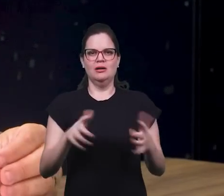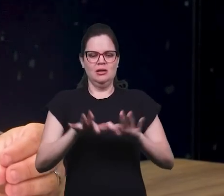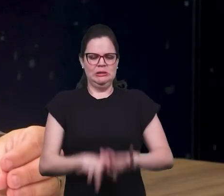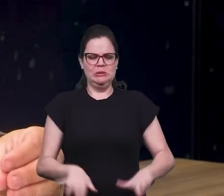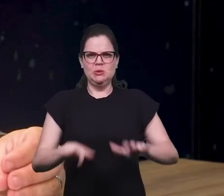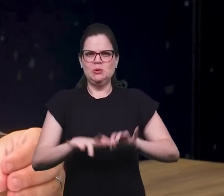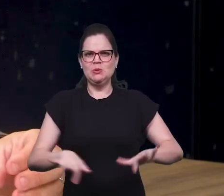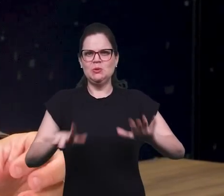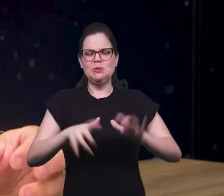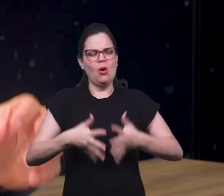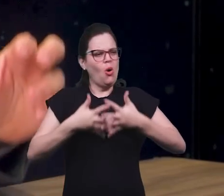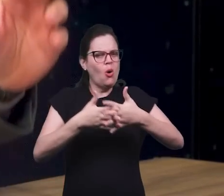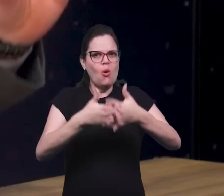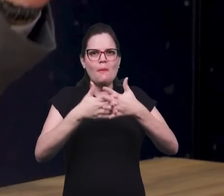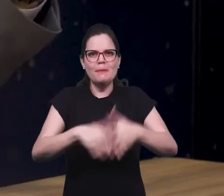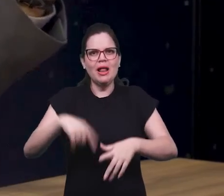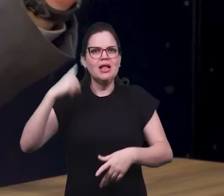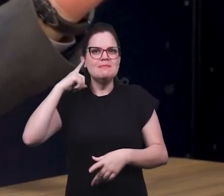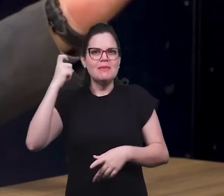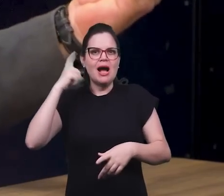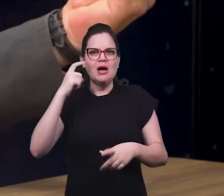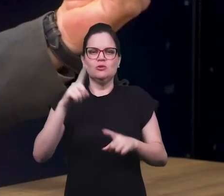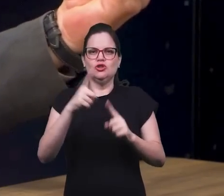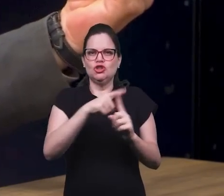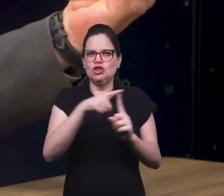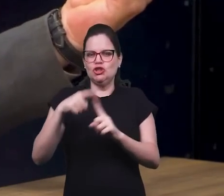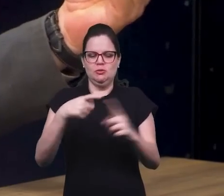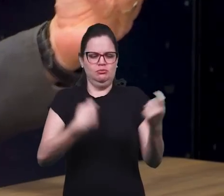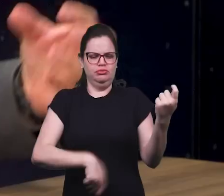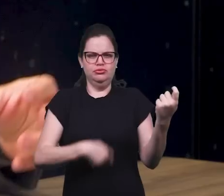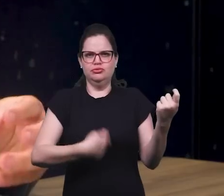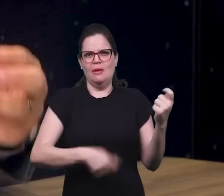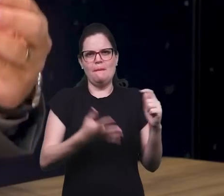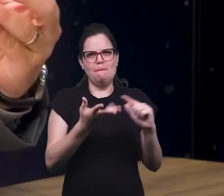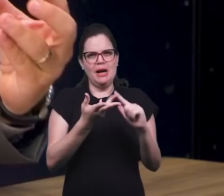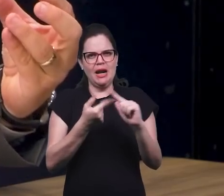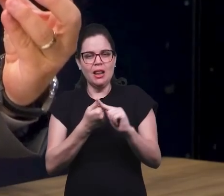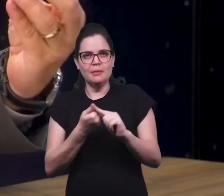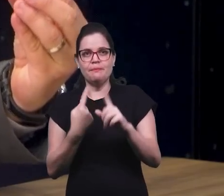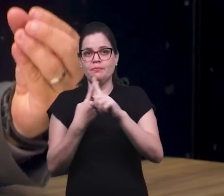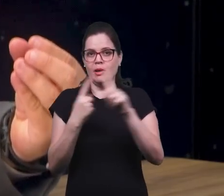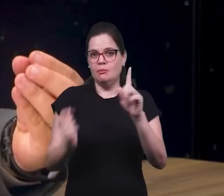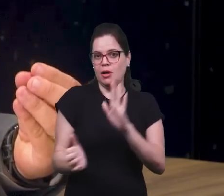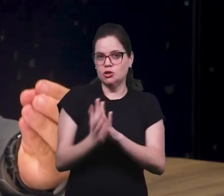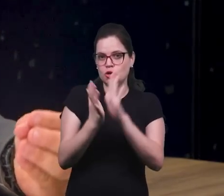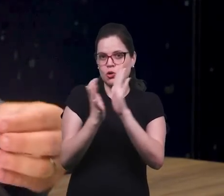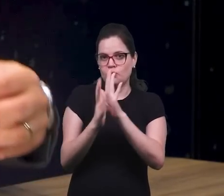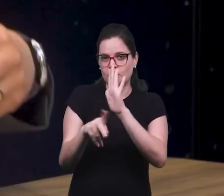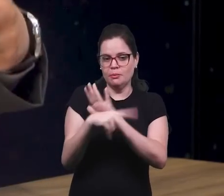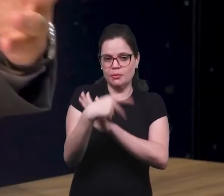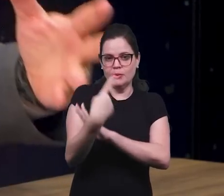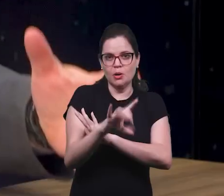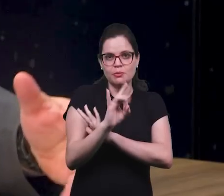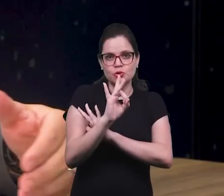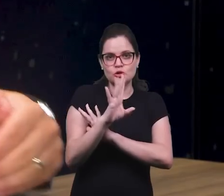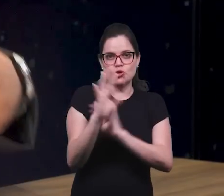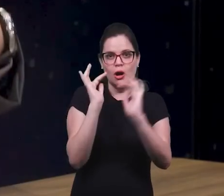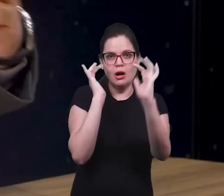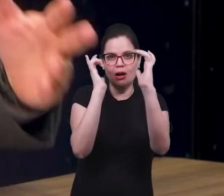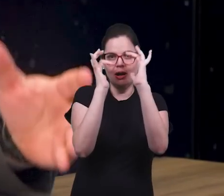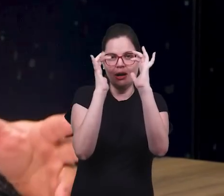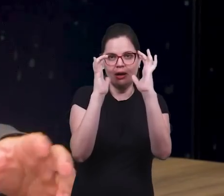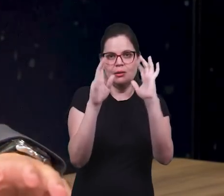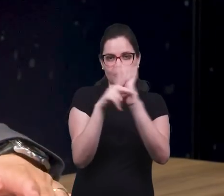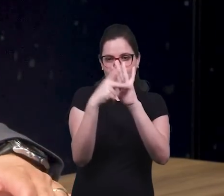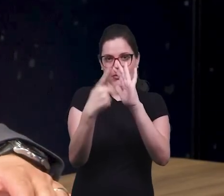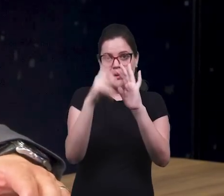aí o louvor ele faz parte só disso? Não, o louvor tem essa parte da razão humana, porque nós precisamos executar